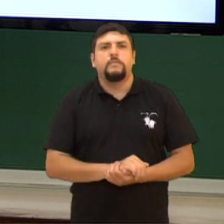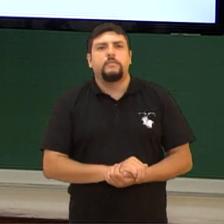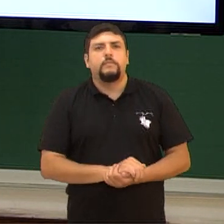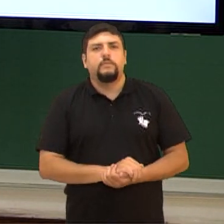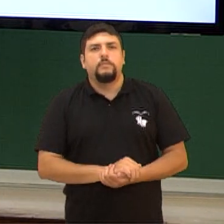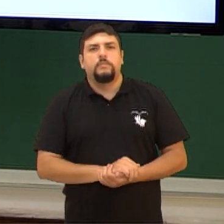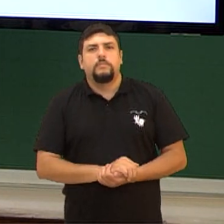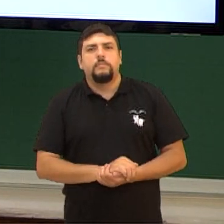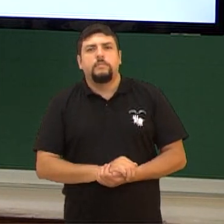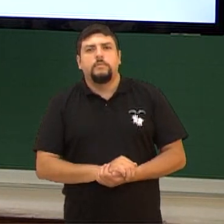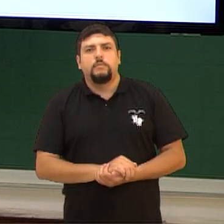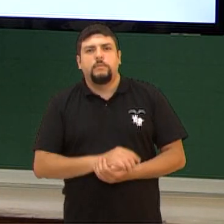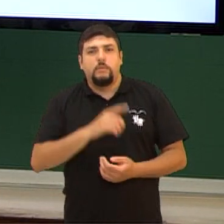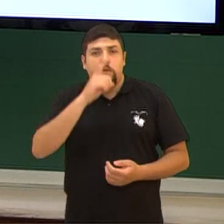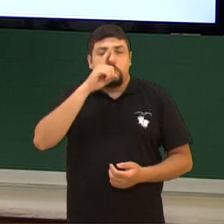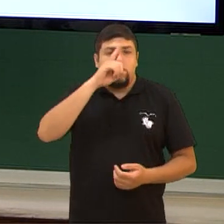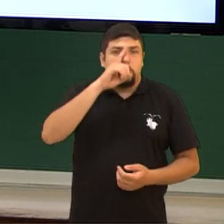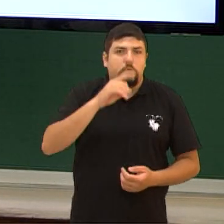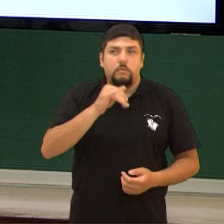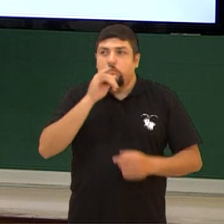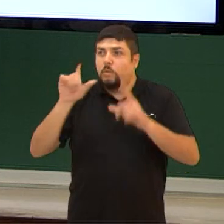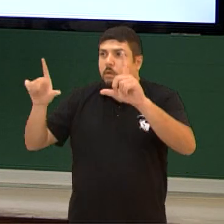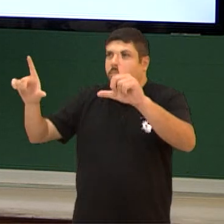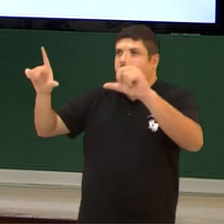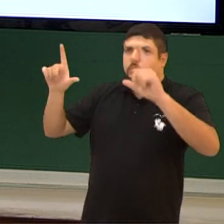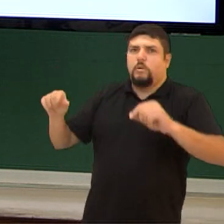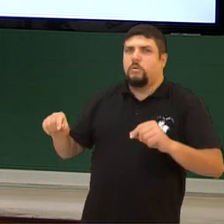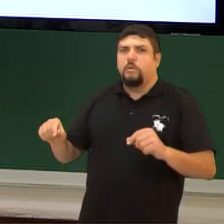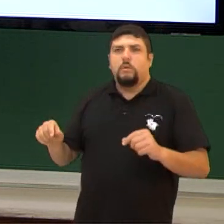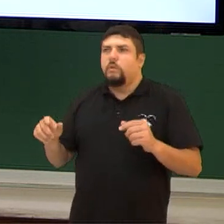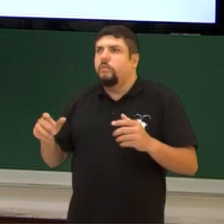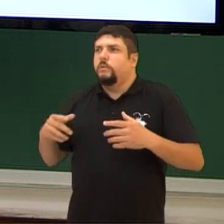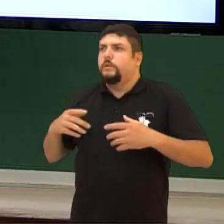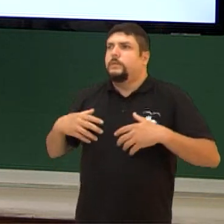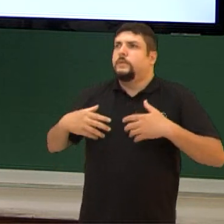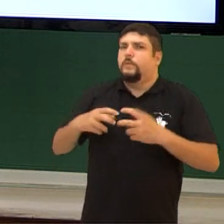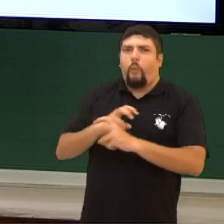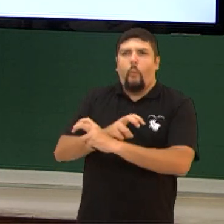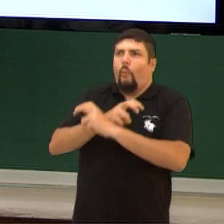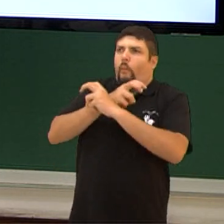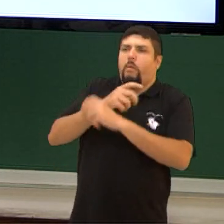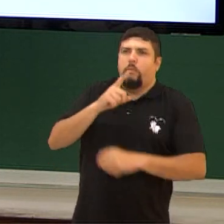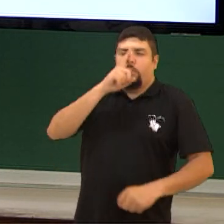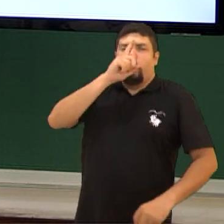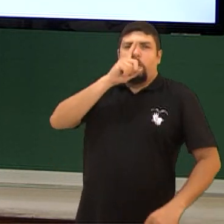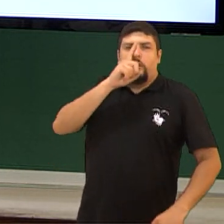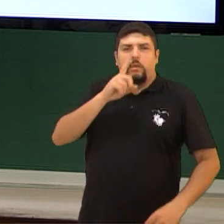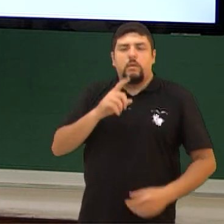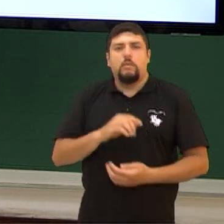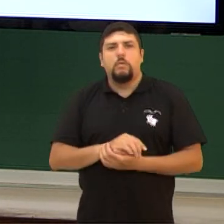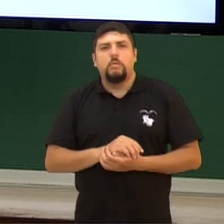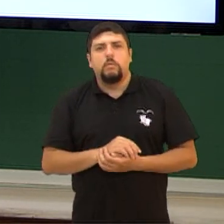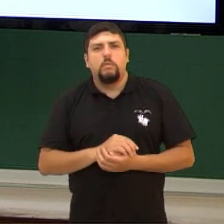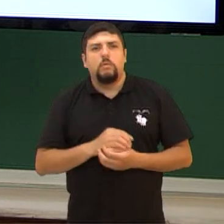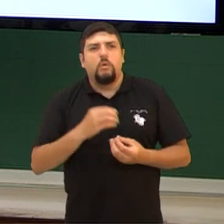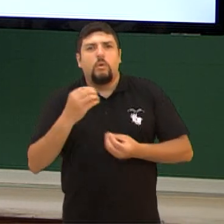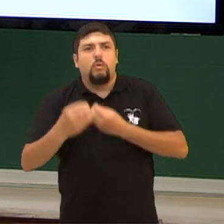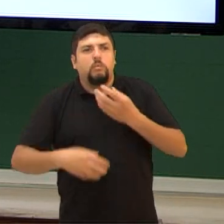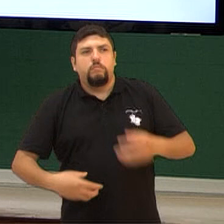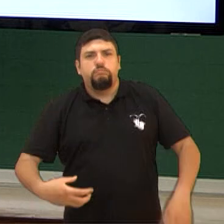Danger, perigo. Tem uma placa assim, danger, indicando que é perigo, tá? Então, como que eu formaria